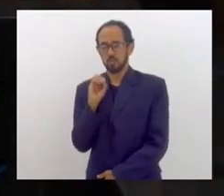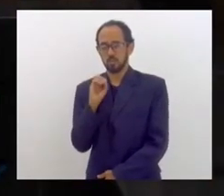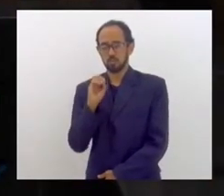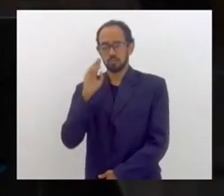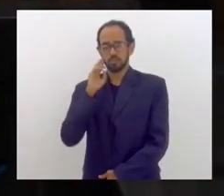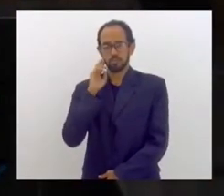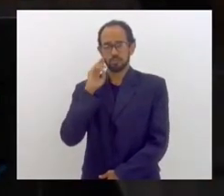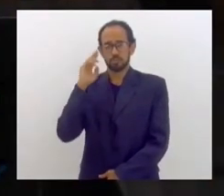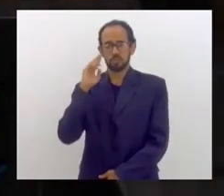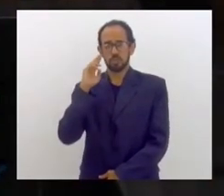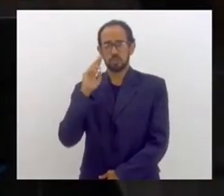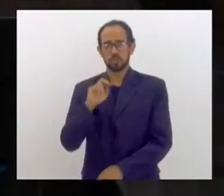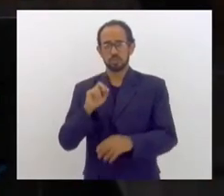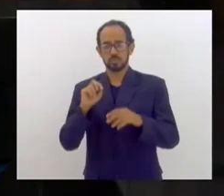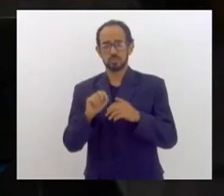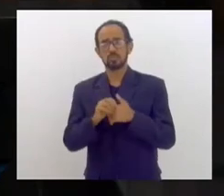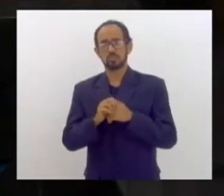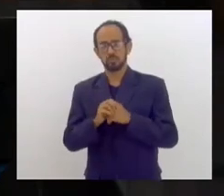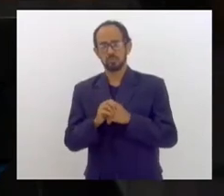senhoras e senhores